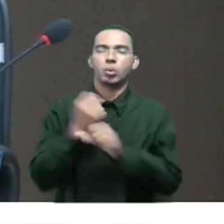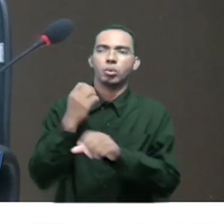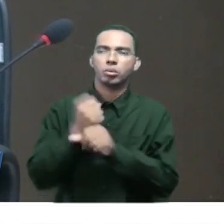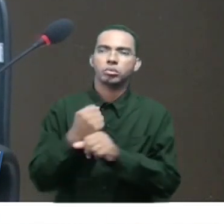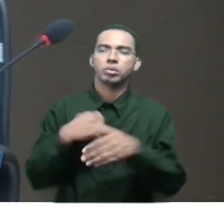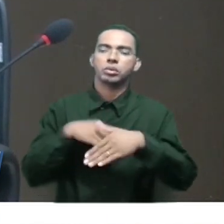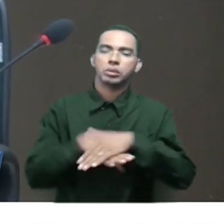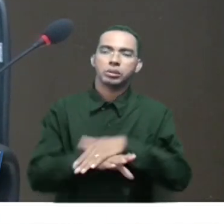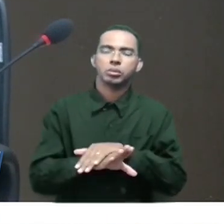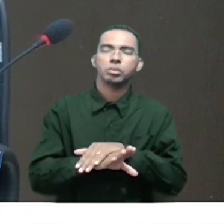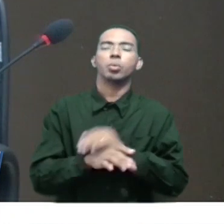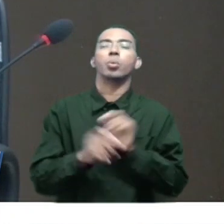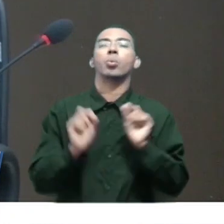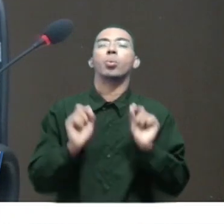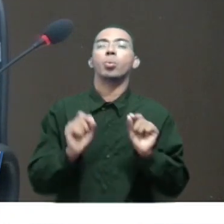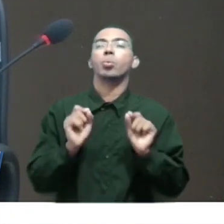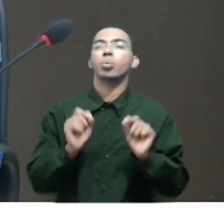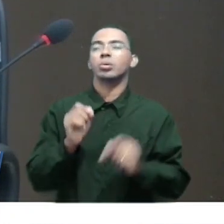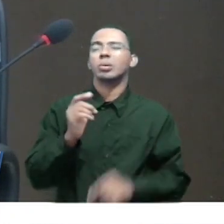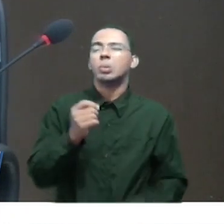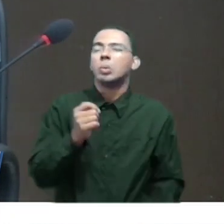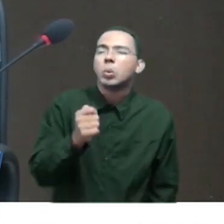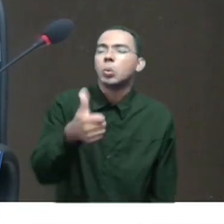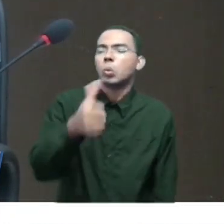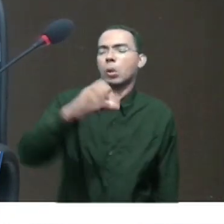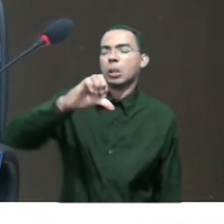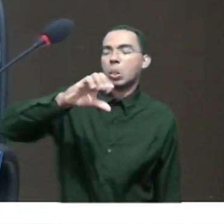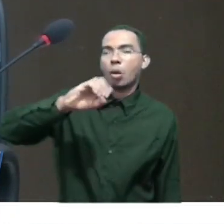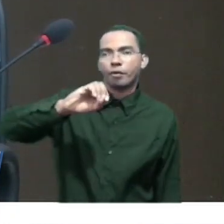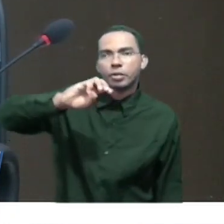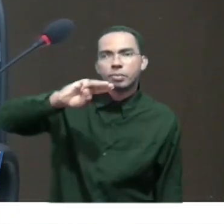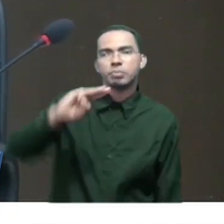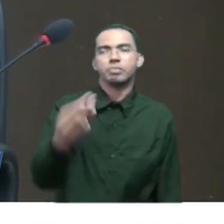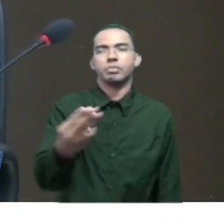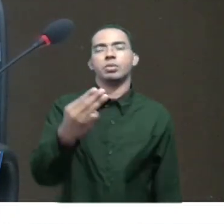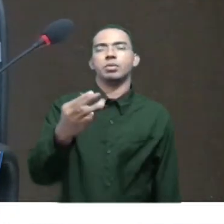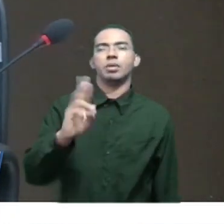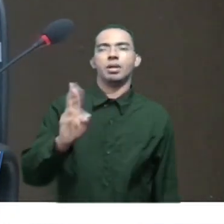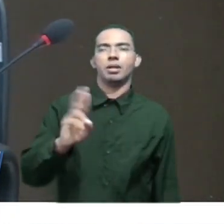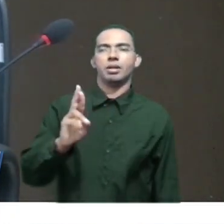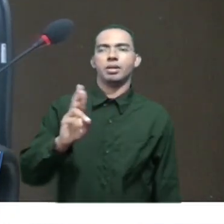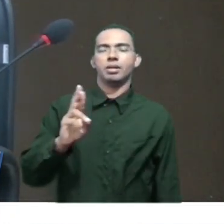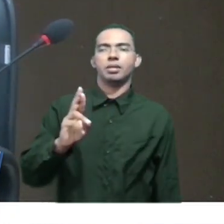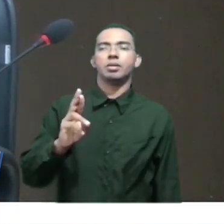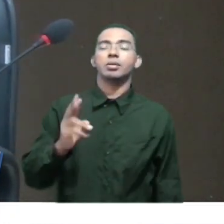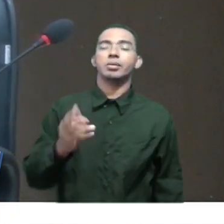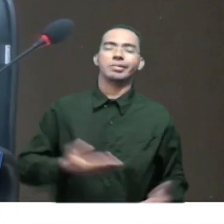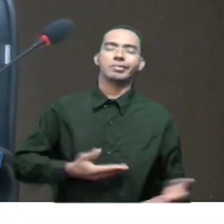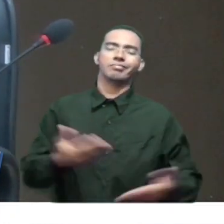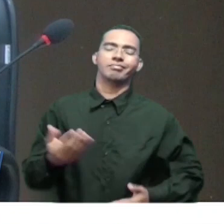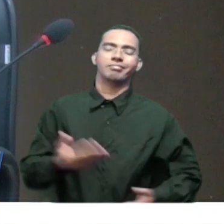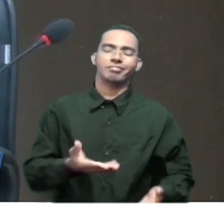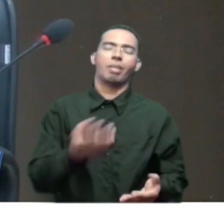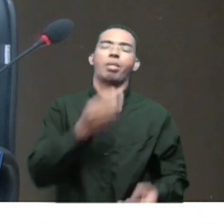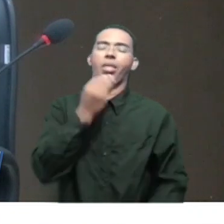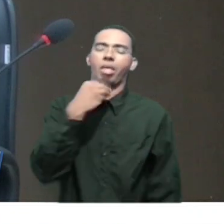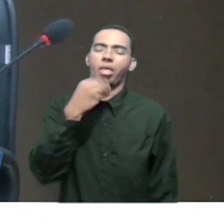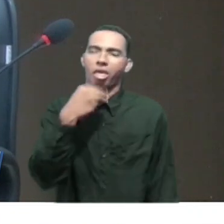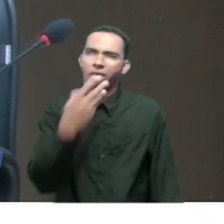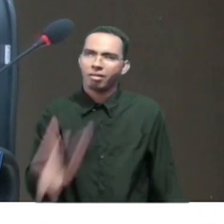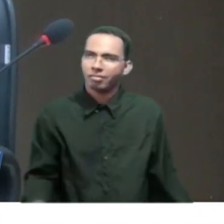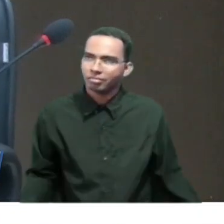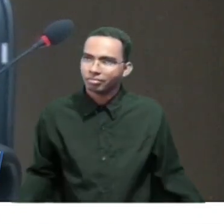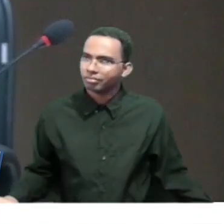em caixa quase 90 milhões. E a prestação de serviço está aí, ó, capenga, caindo aos pedaços.